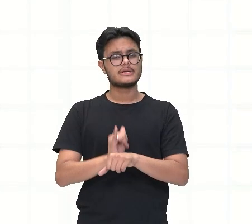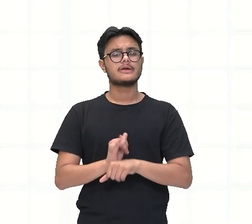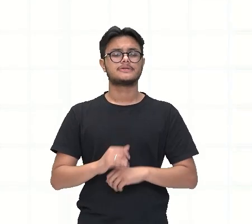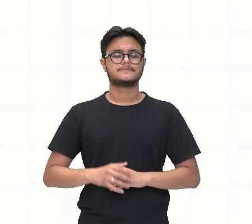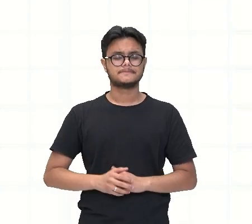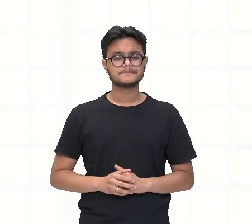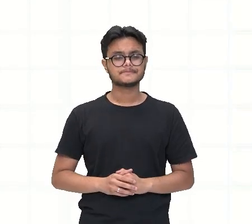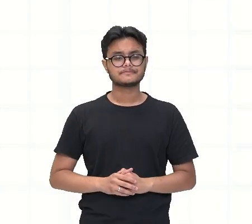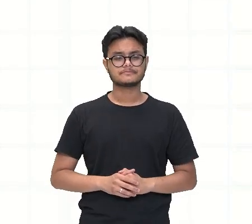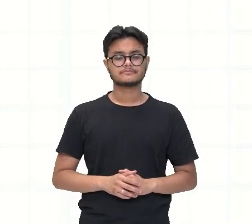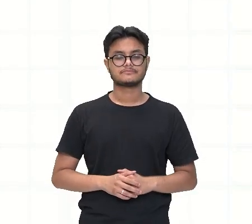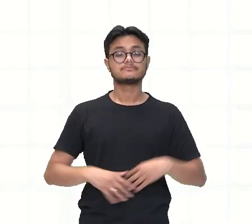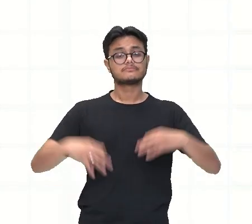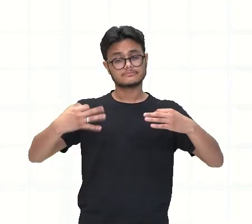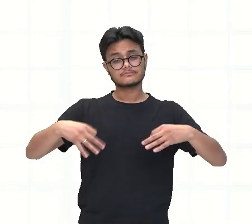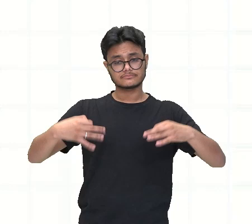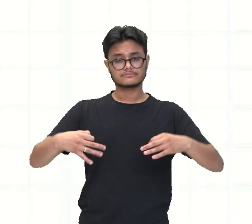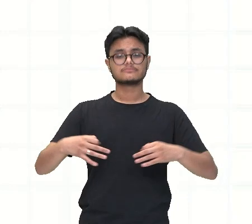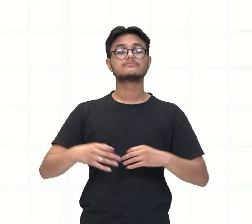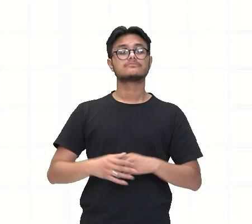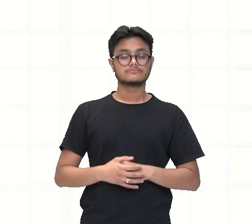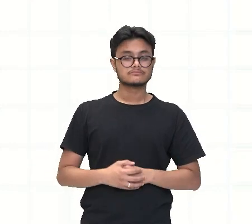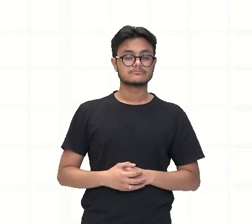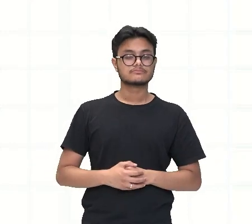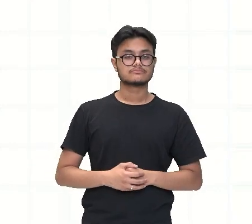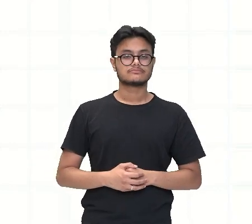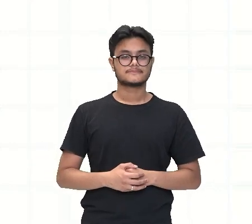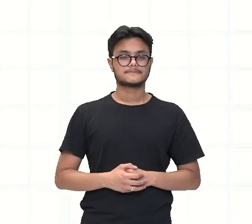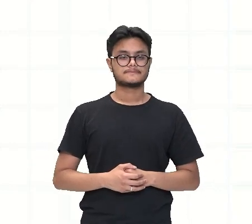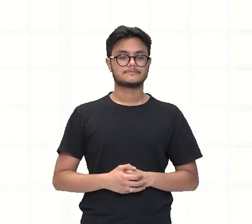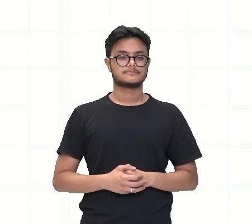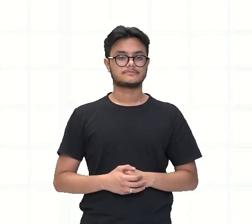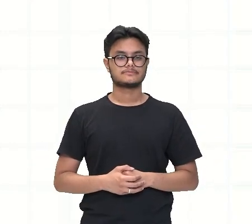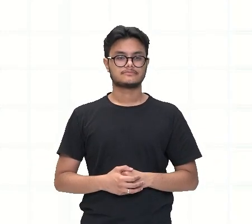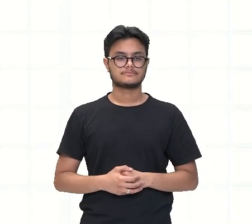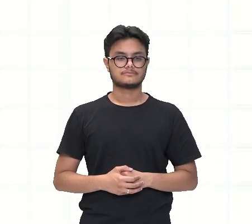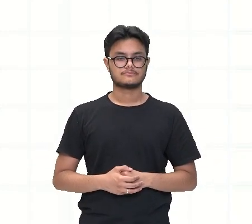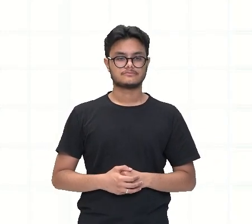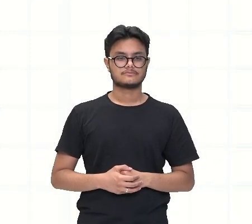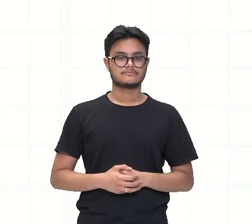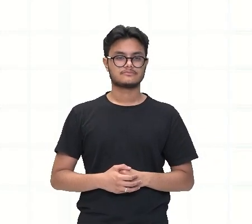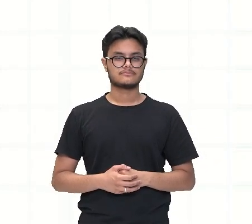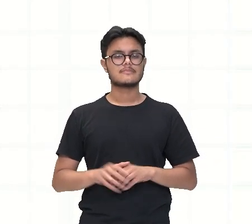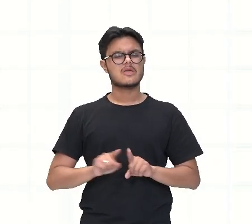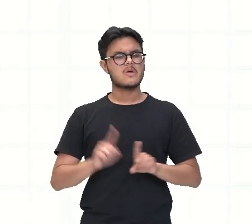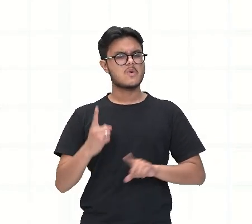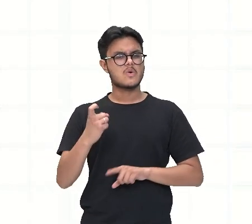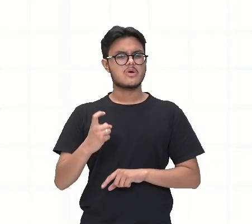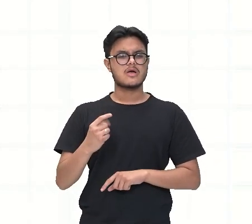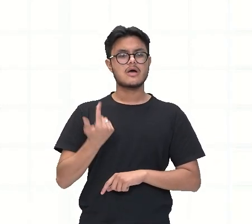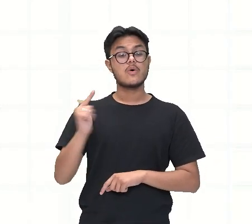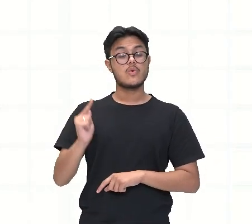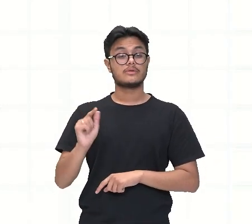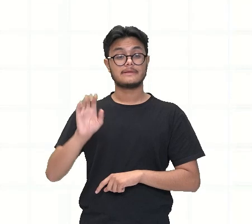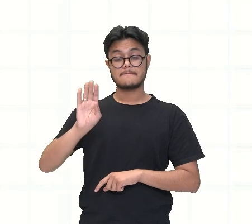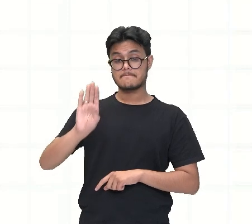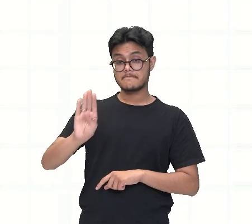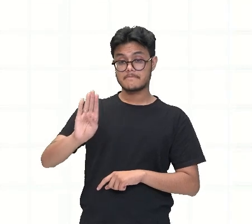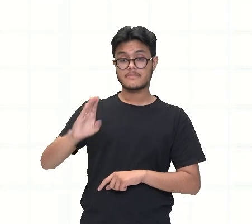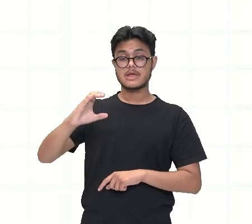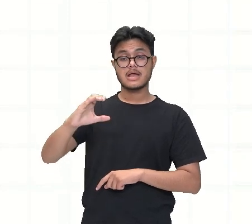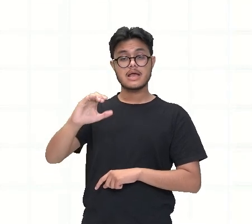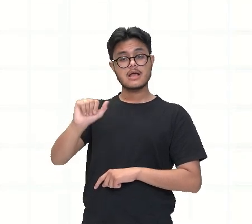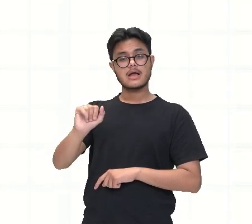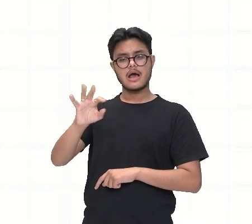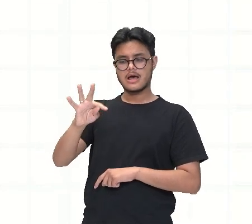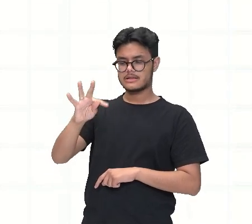nossa coesão referencial por substituição, tá? Mas não é a única forma. Nós temos também a